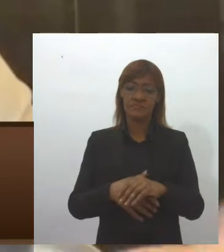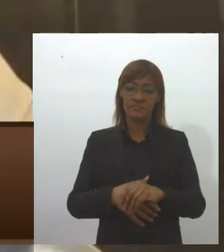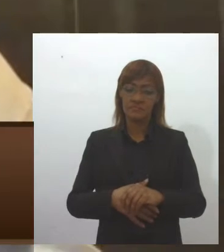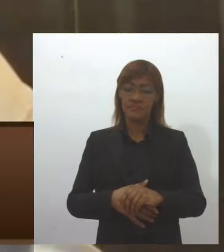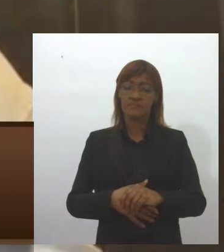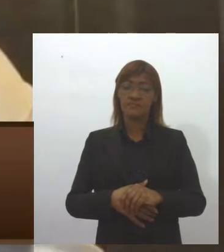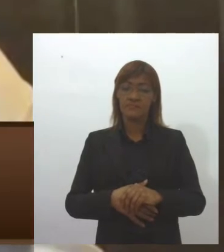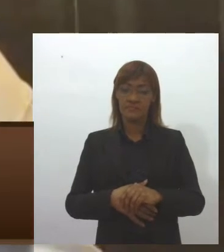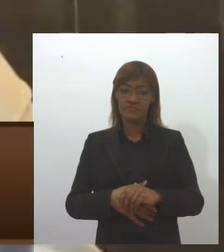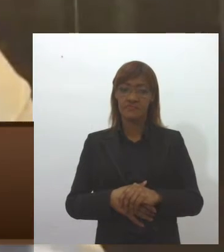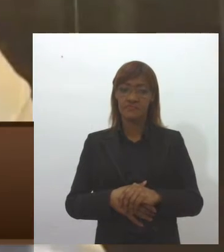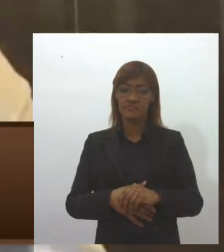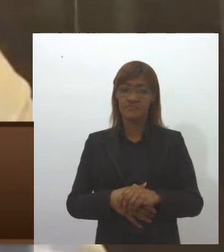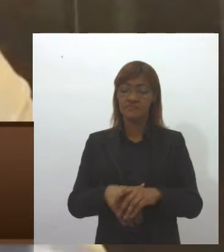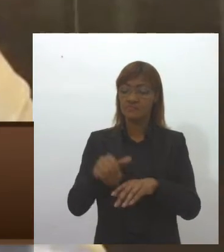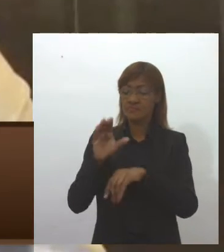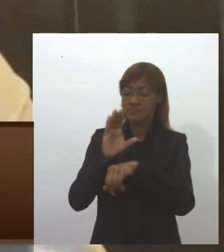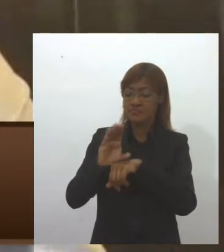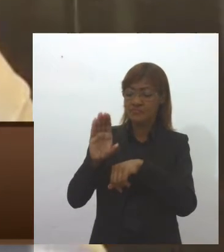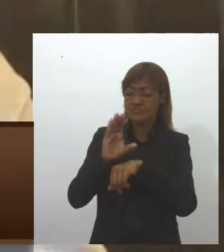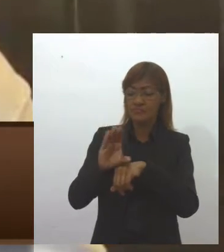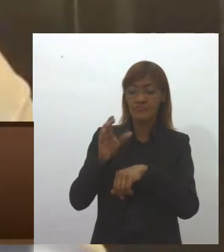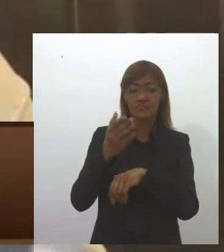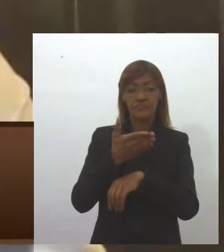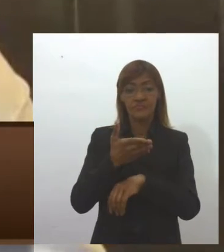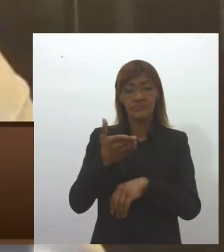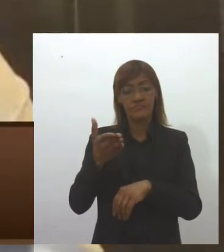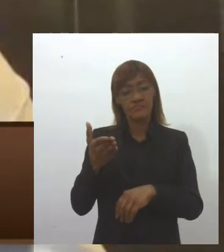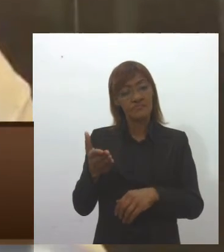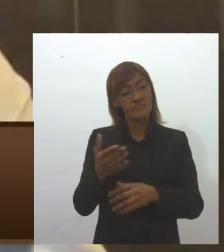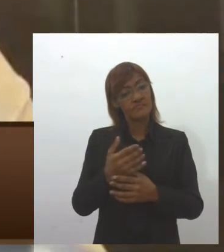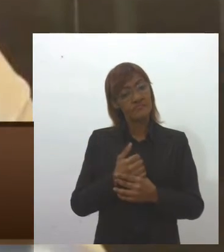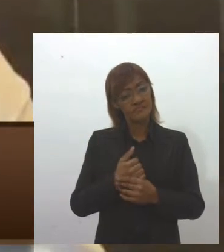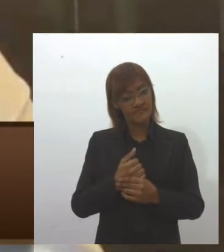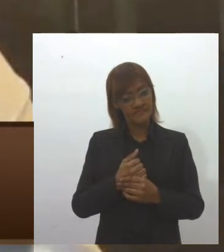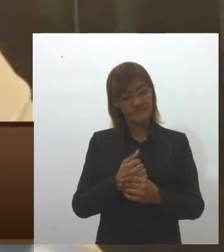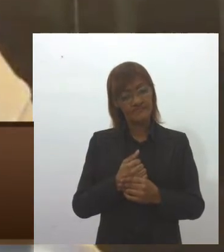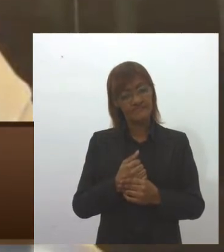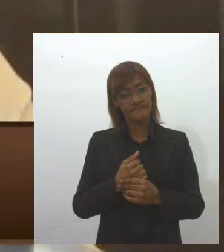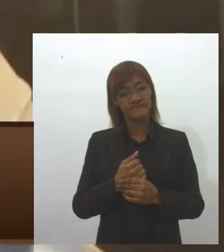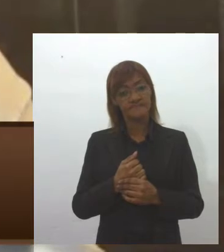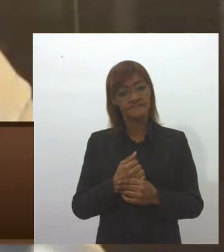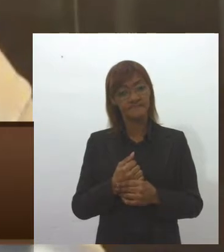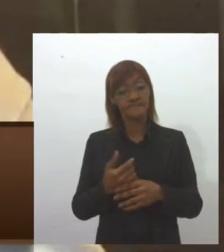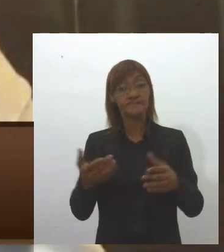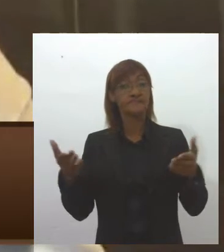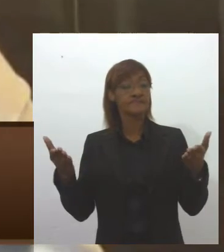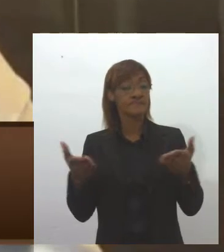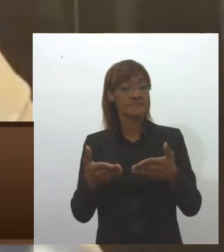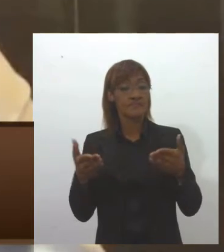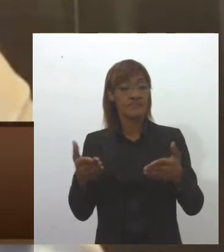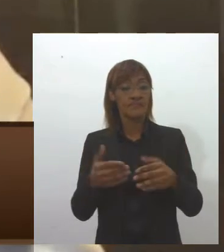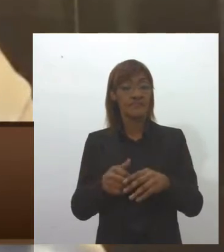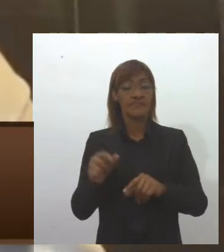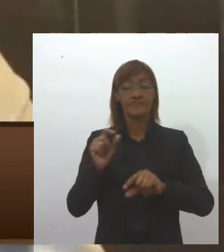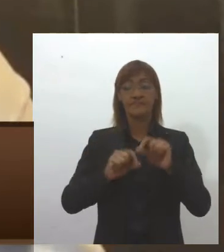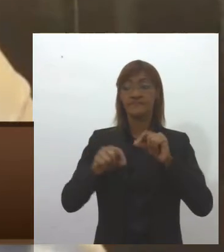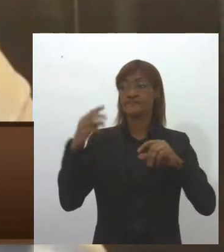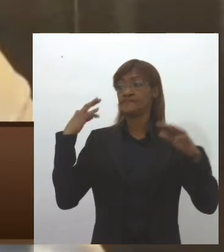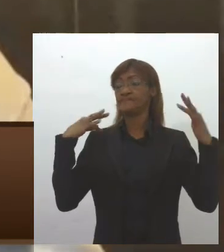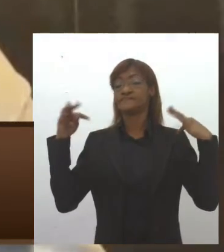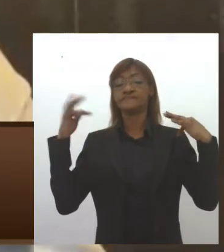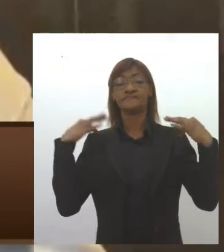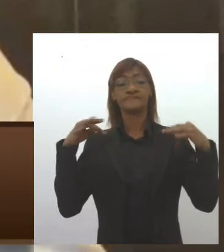a Fecomércio também com essa parte de treinamento, né, dos colaboradores, isso é muito importante. Então, hoje, o trade turístico, ele se